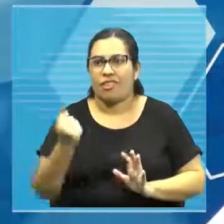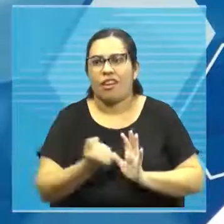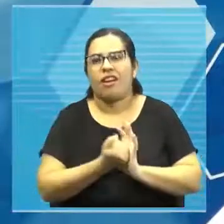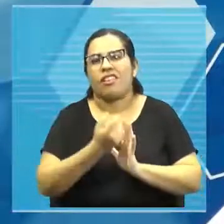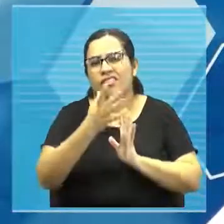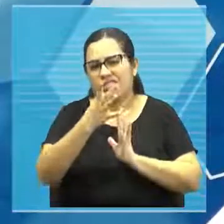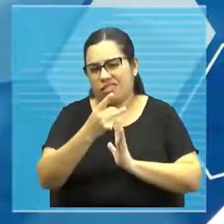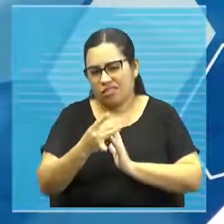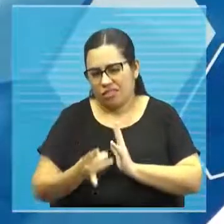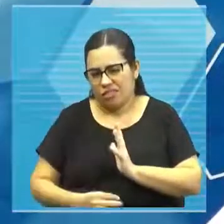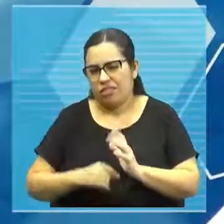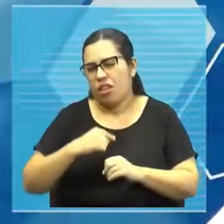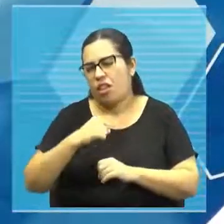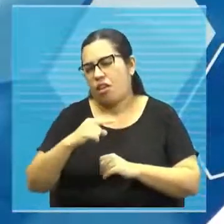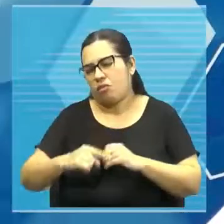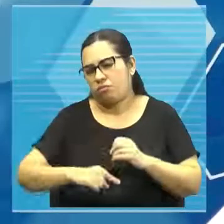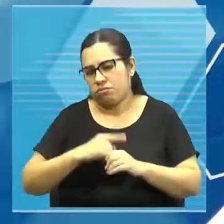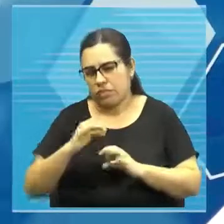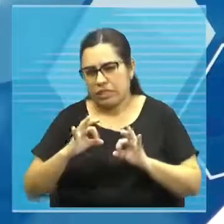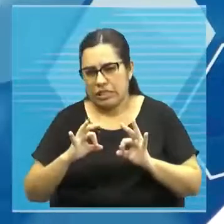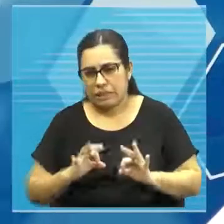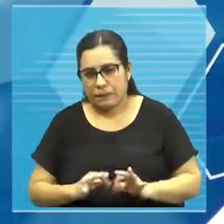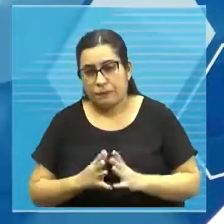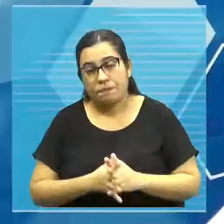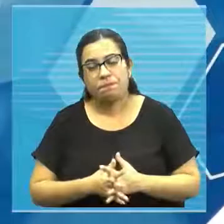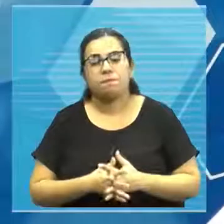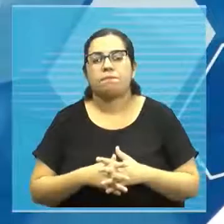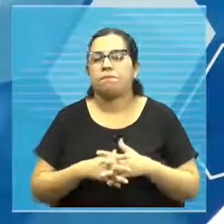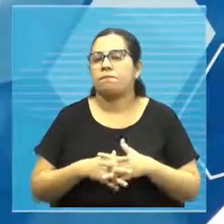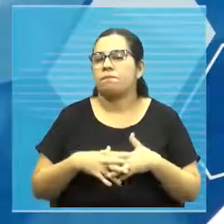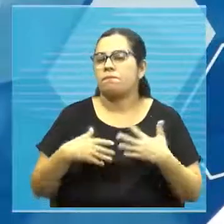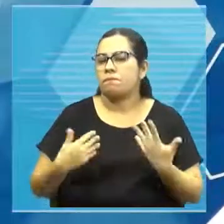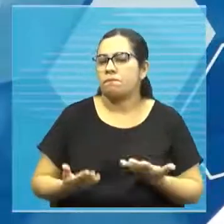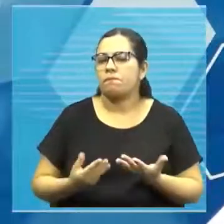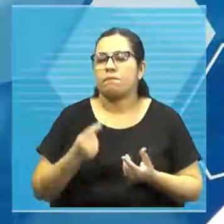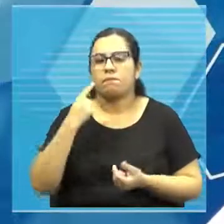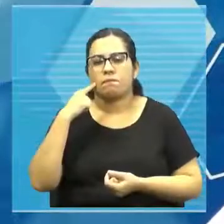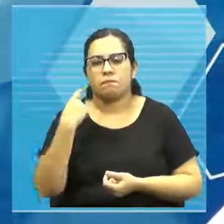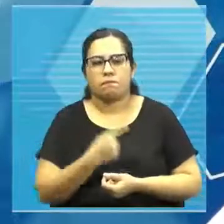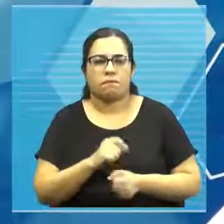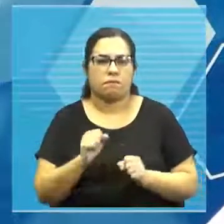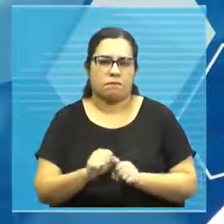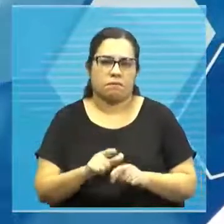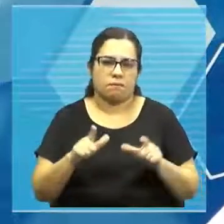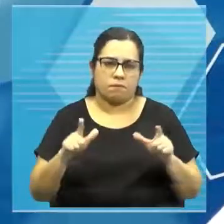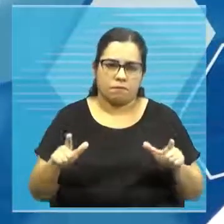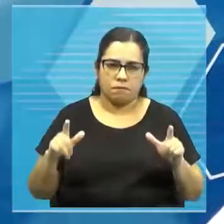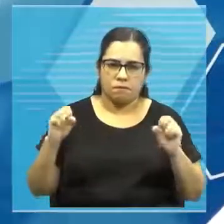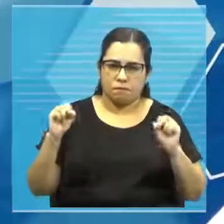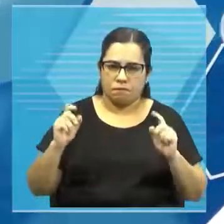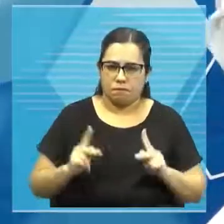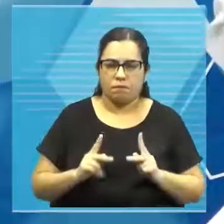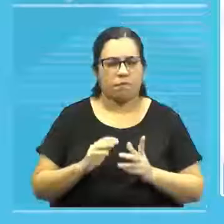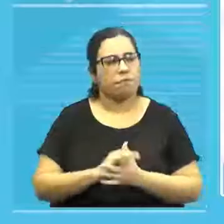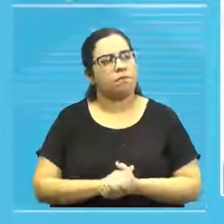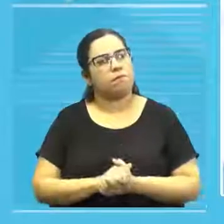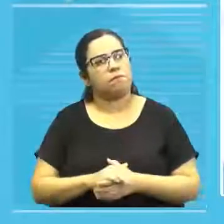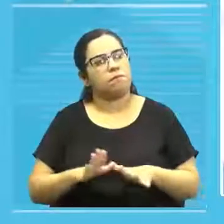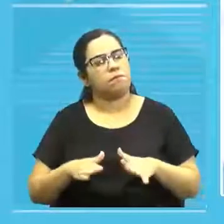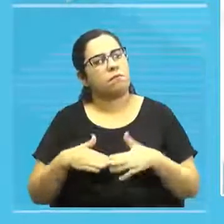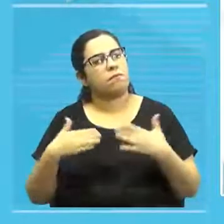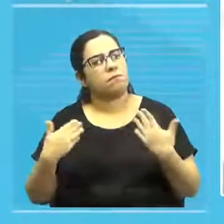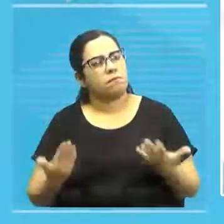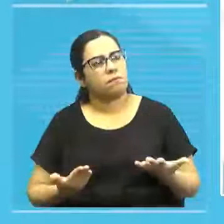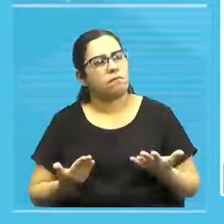falando de globalização e Jorge pode botar o slide toda aí na tela por favor é